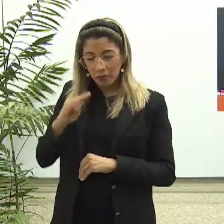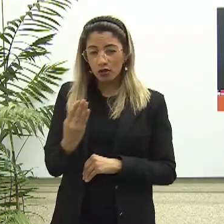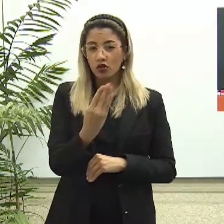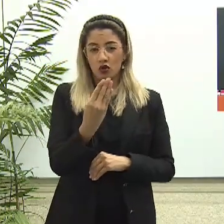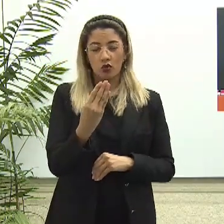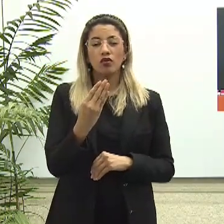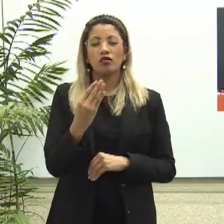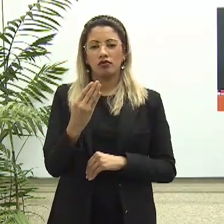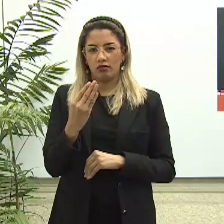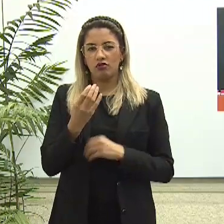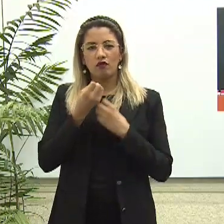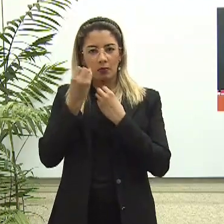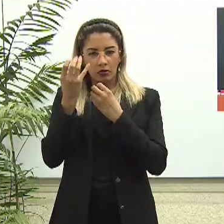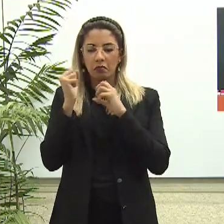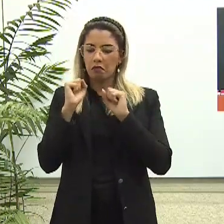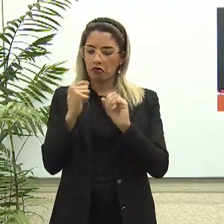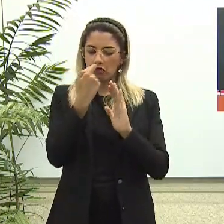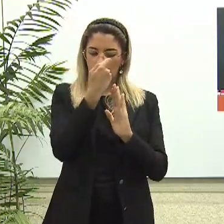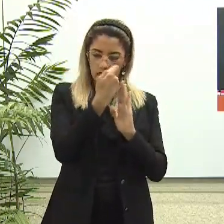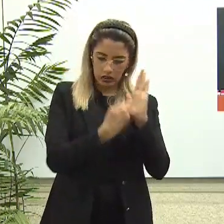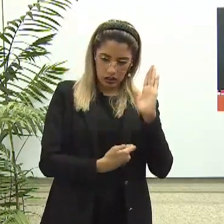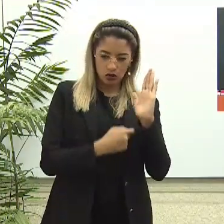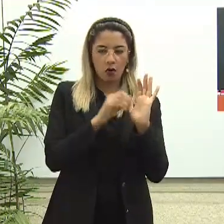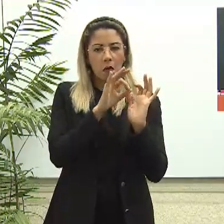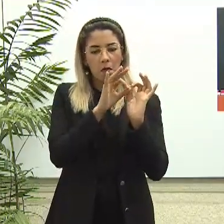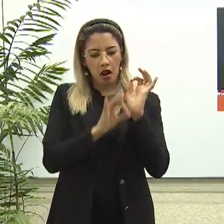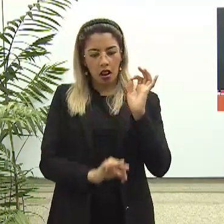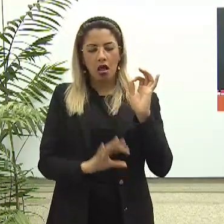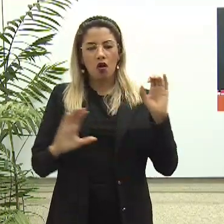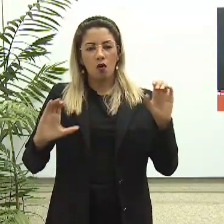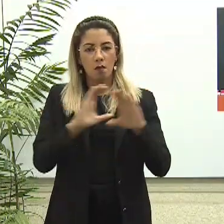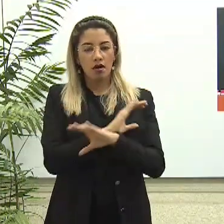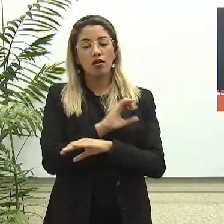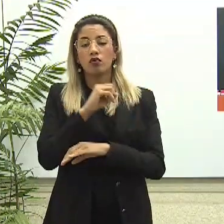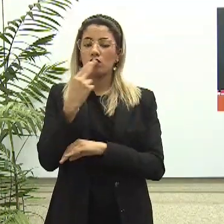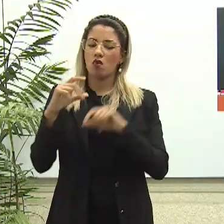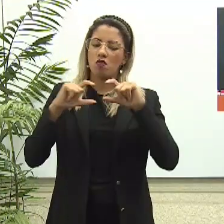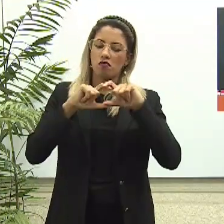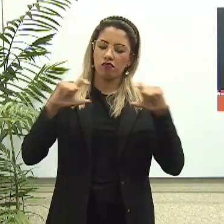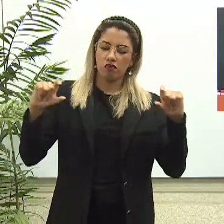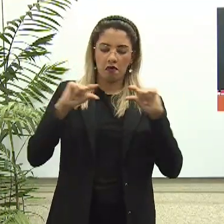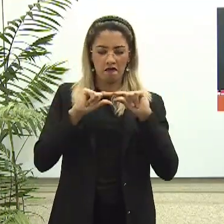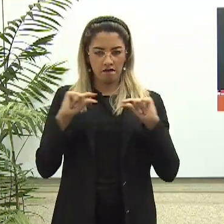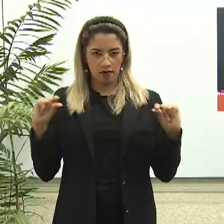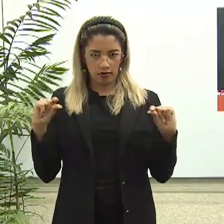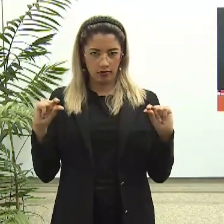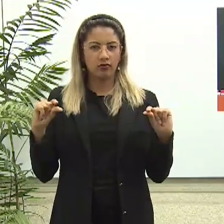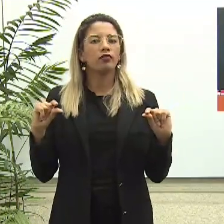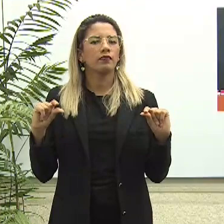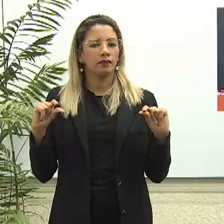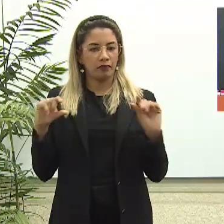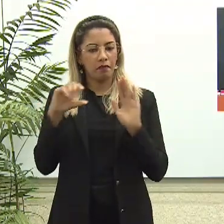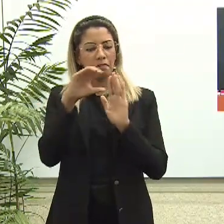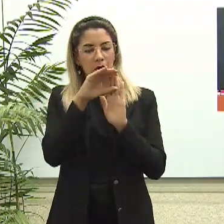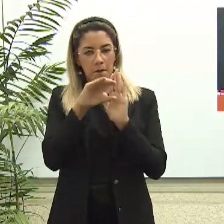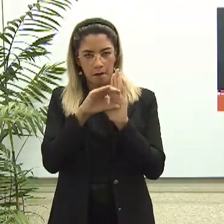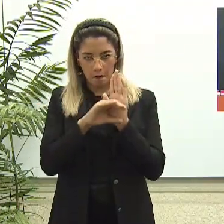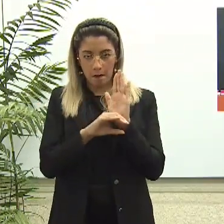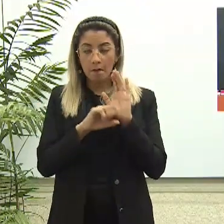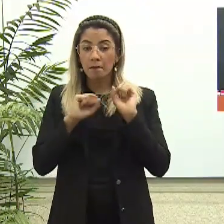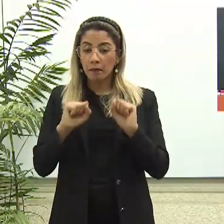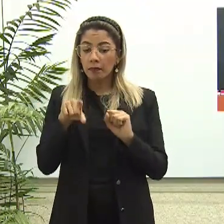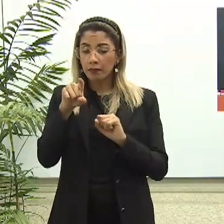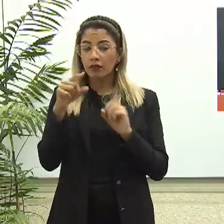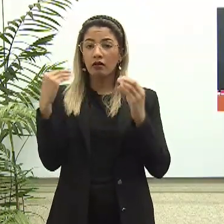o que que é isso pode ser um texto inteiro ou pode ser partes de um texto uma frase mas ele foi treinado a palavra